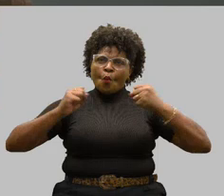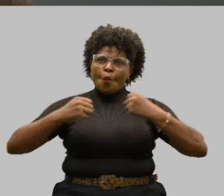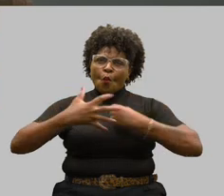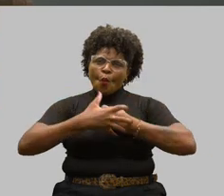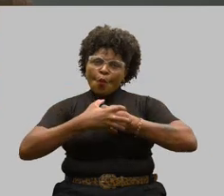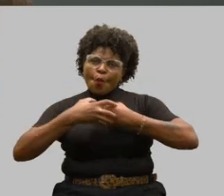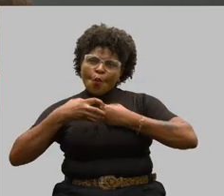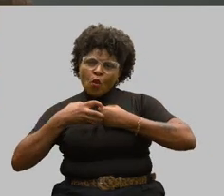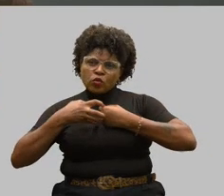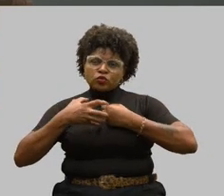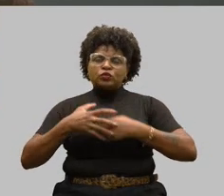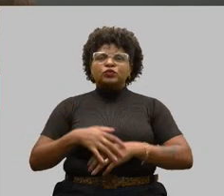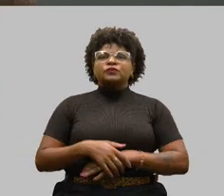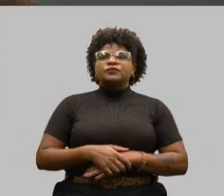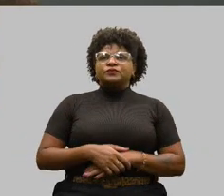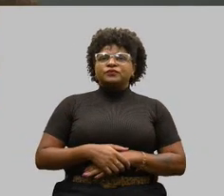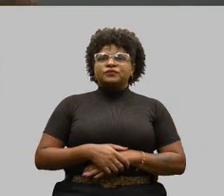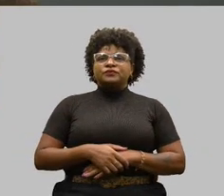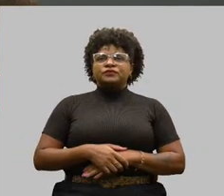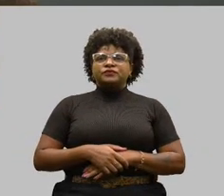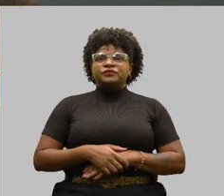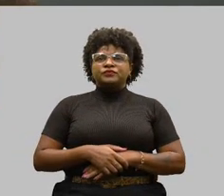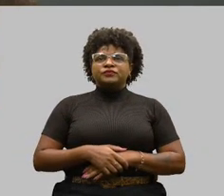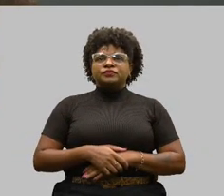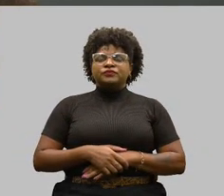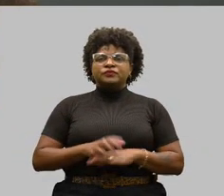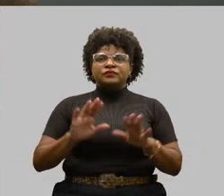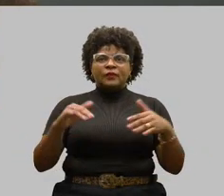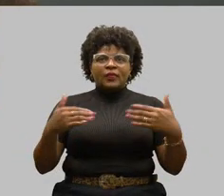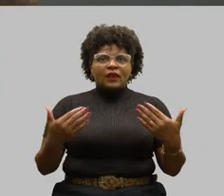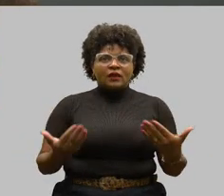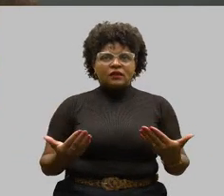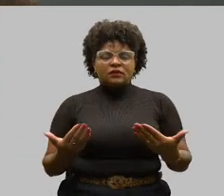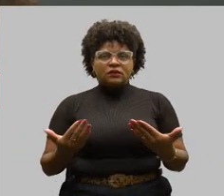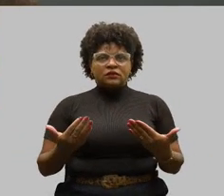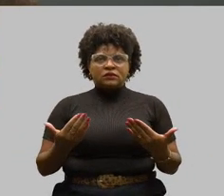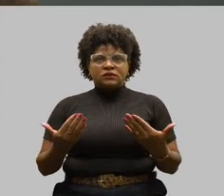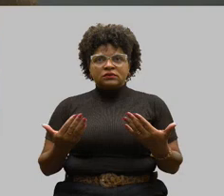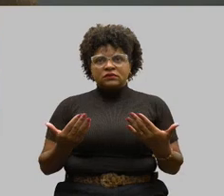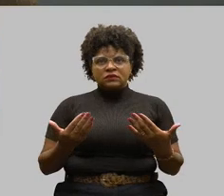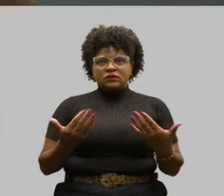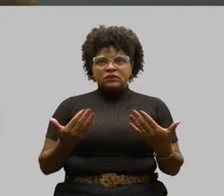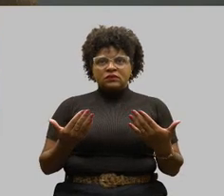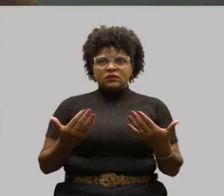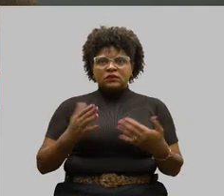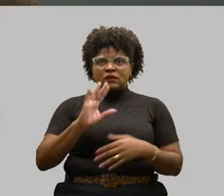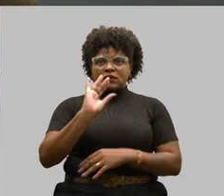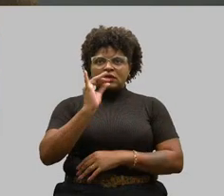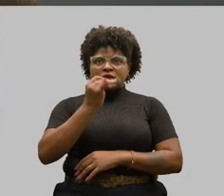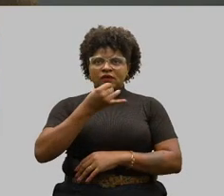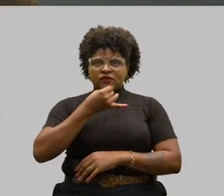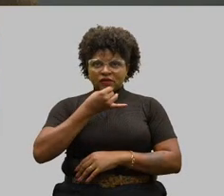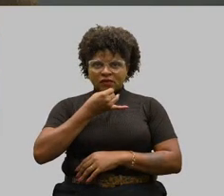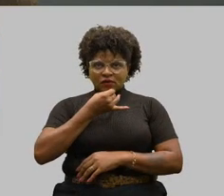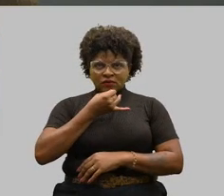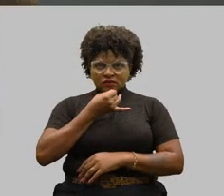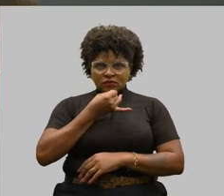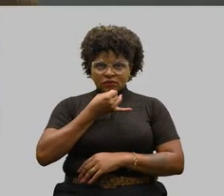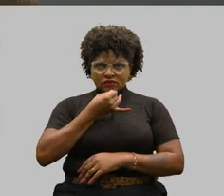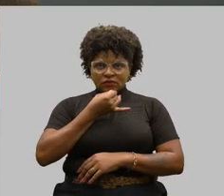uma massa muito grande então ele infelizmente faleceu em 2018